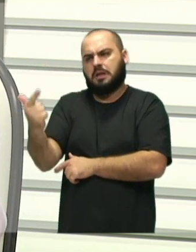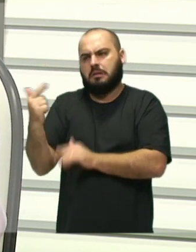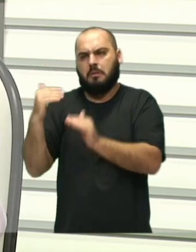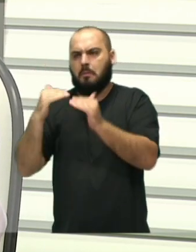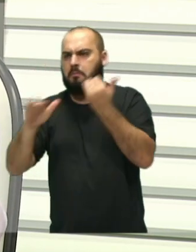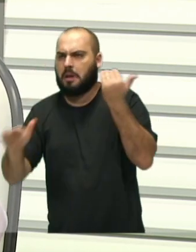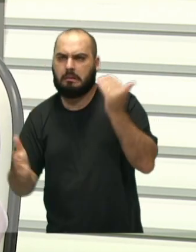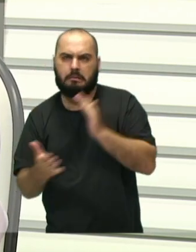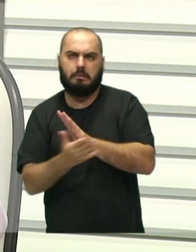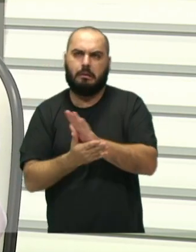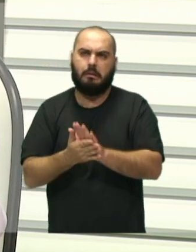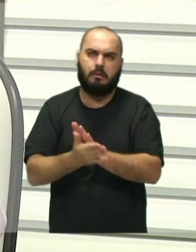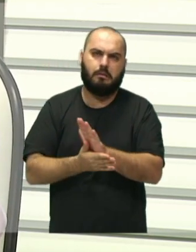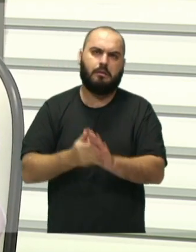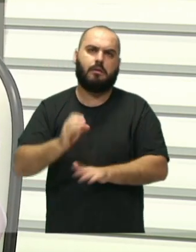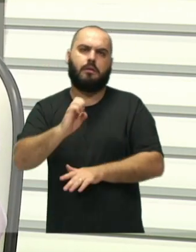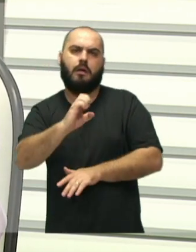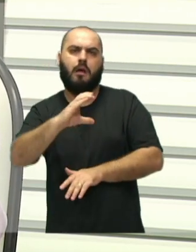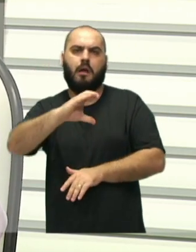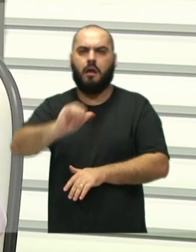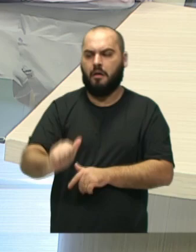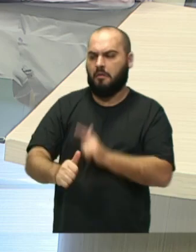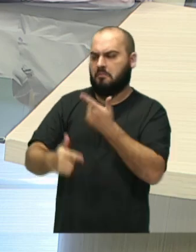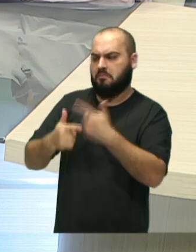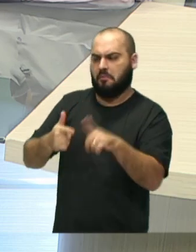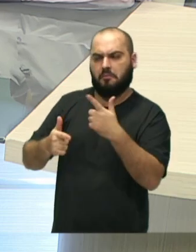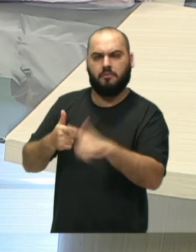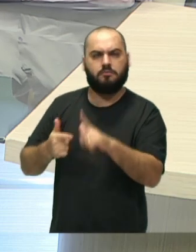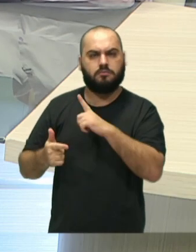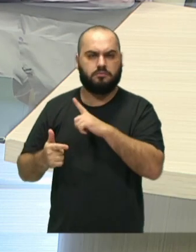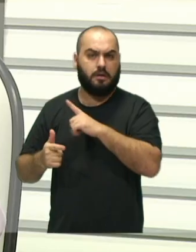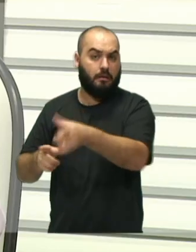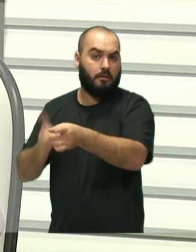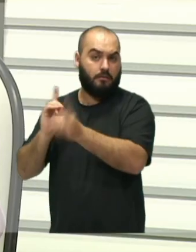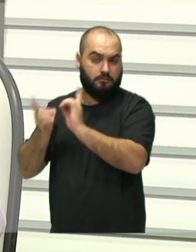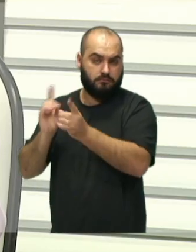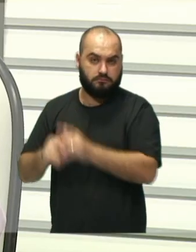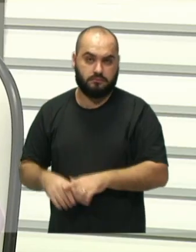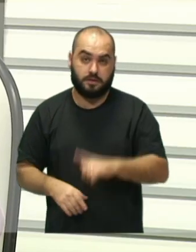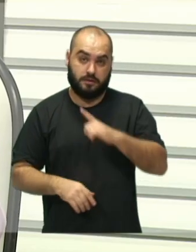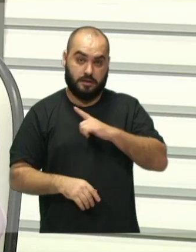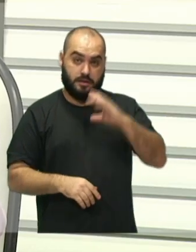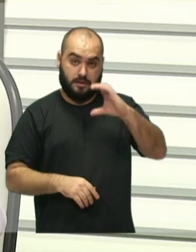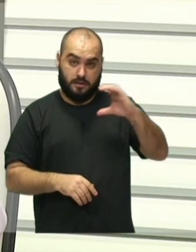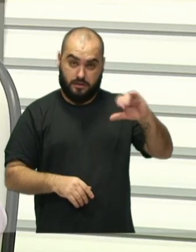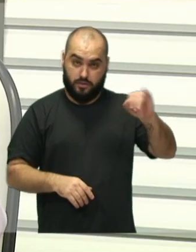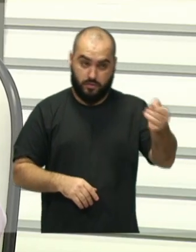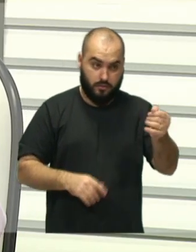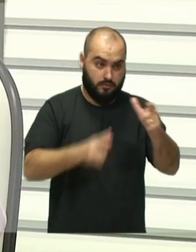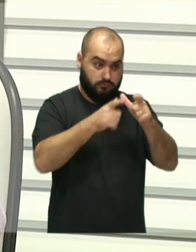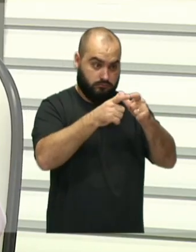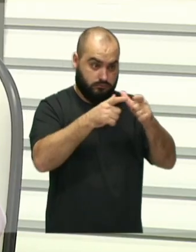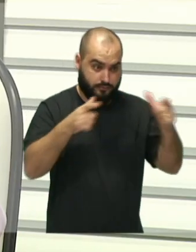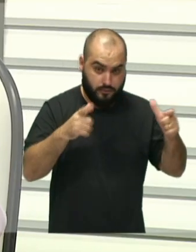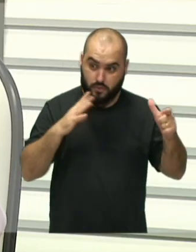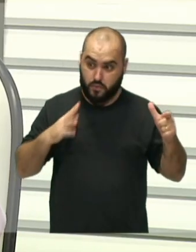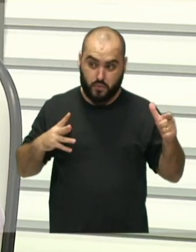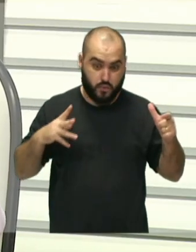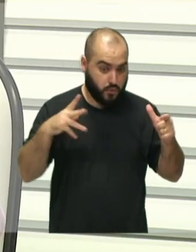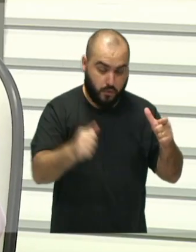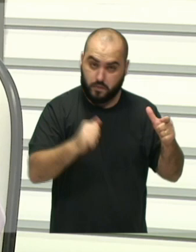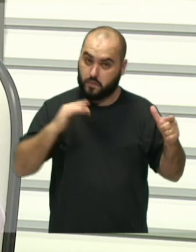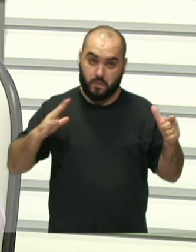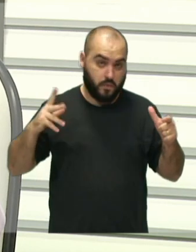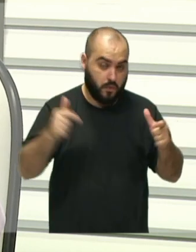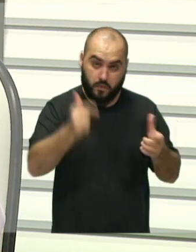sentido um projeto que fere o é que o branco então assim ela é mais técnica então nós estamos a ccj que ela é Ampla todos os processos vão entrar